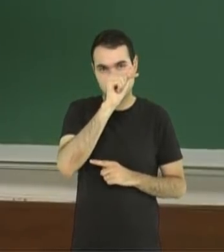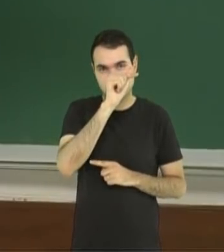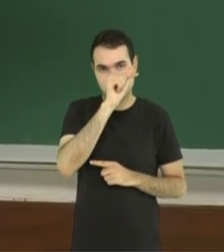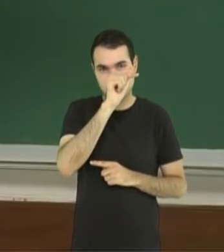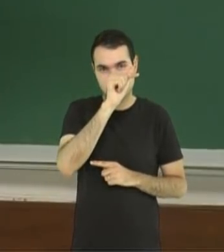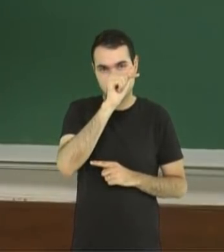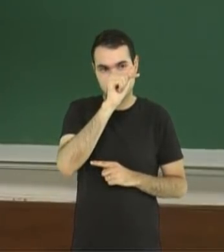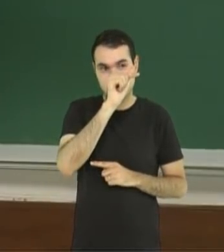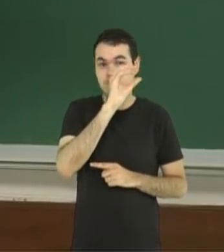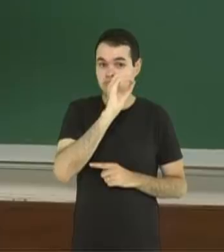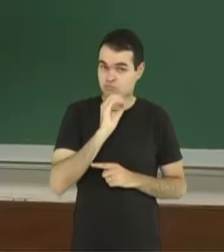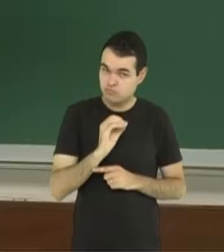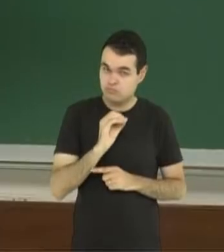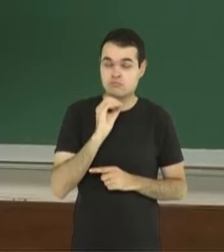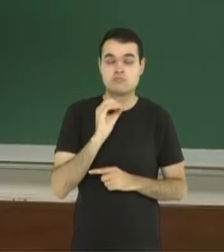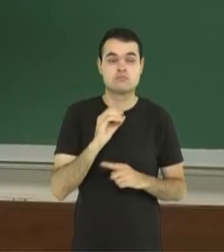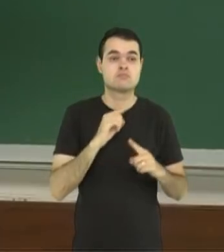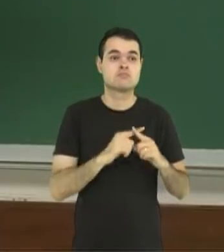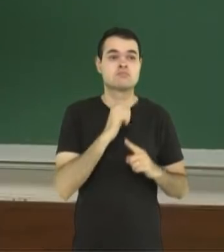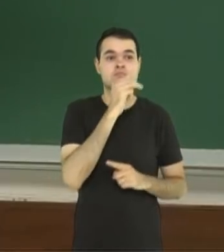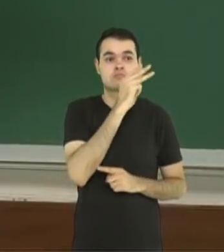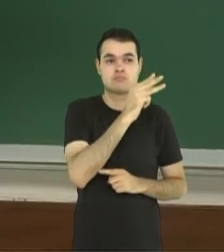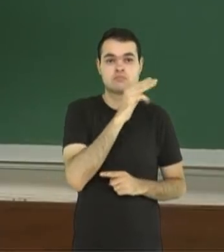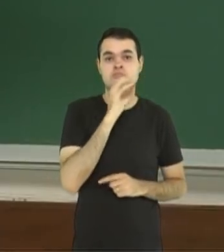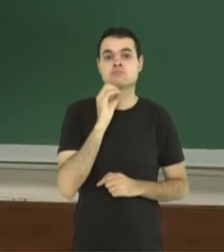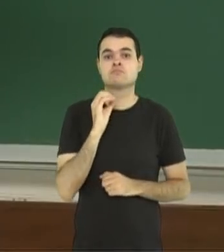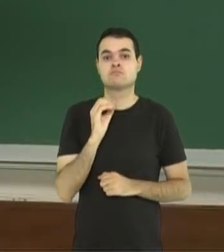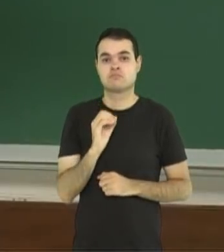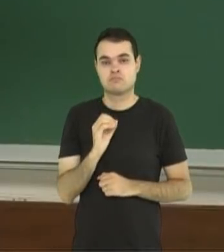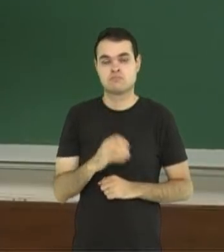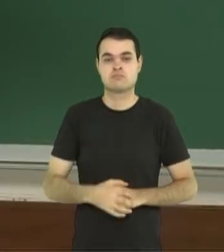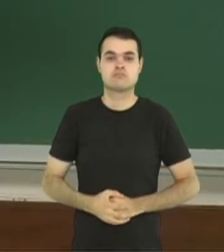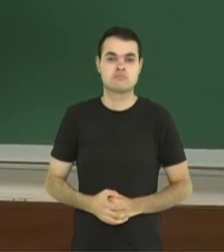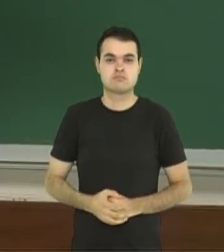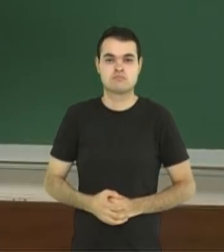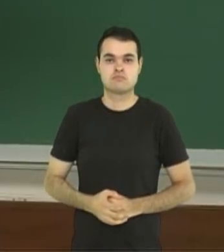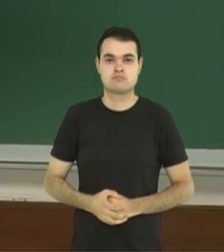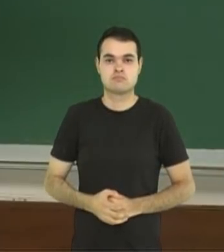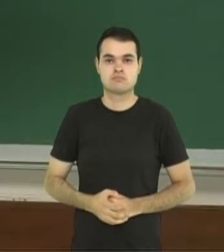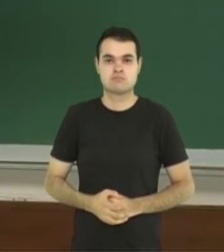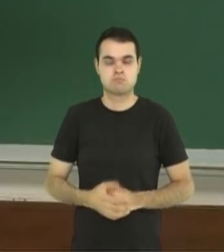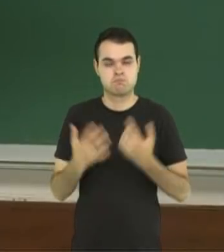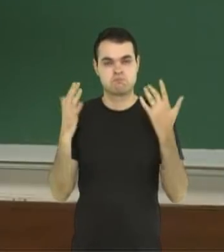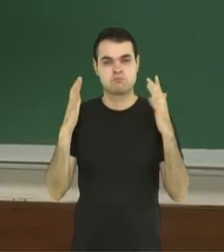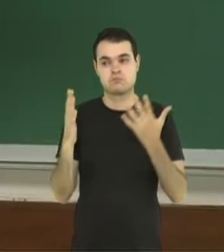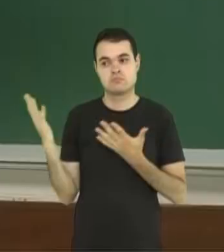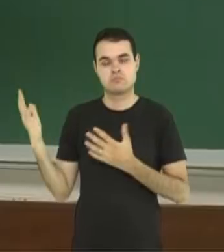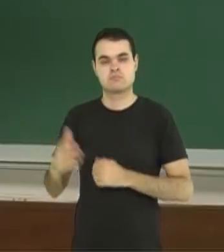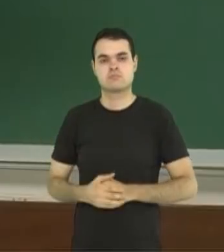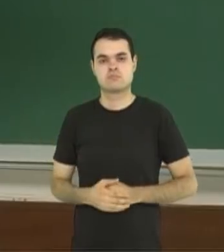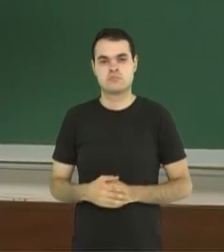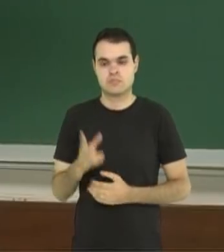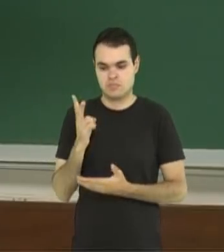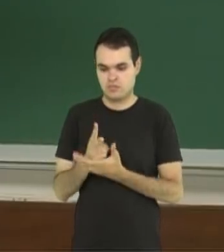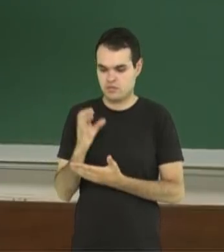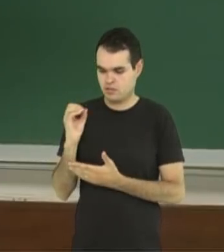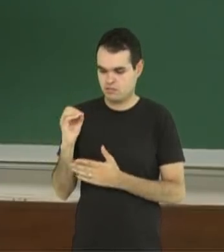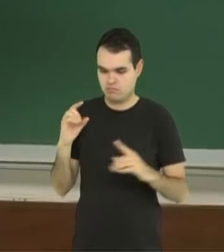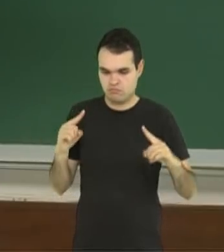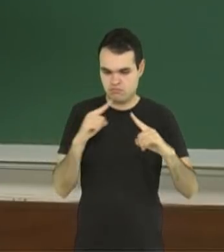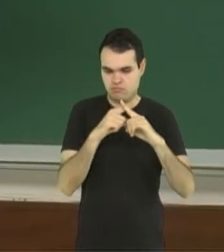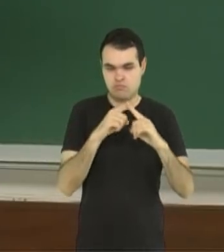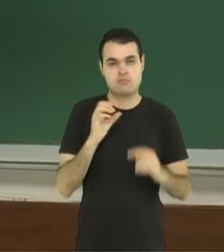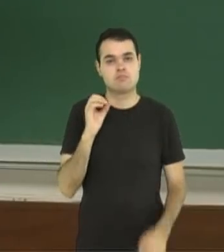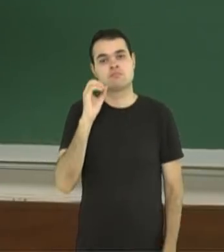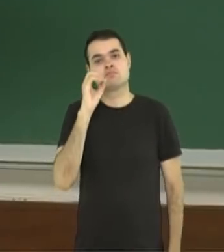vezes 7, 0. 0 vezes 3, 0. Muito bem, então todo número que eu multiplico por